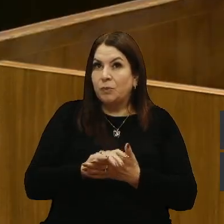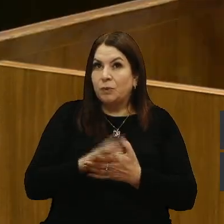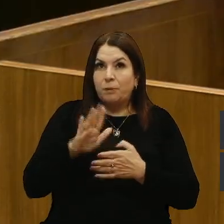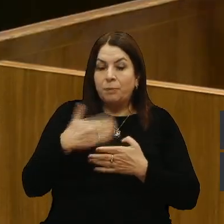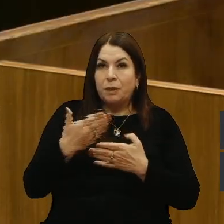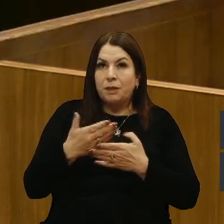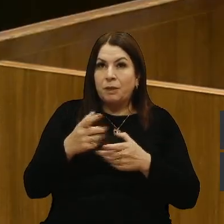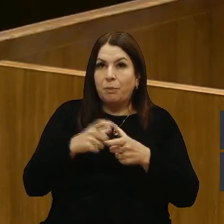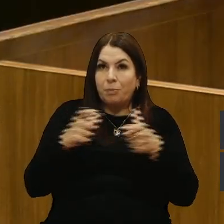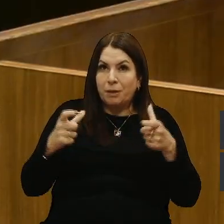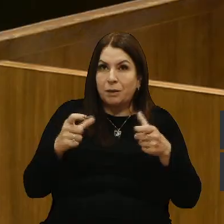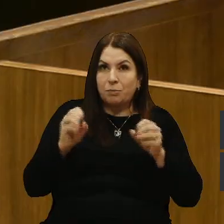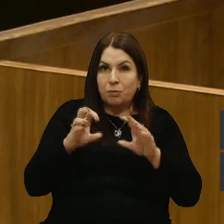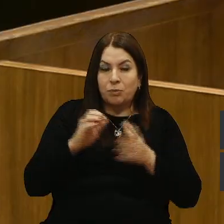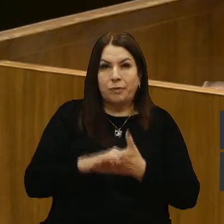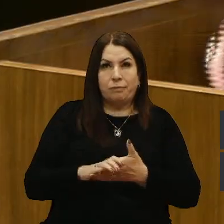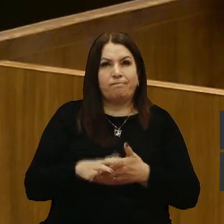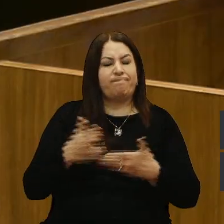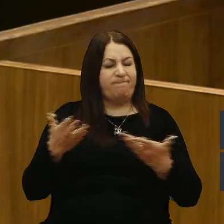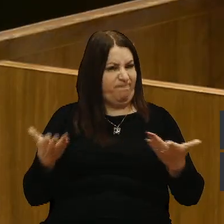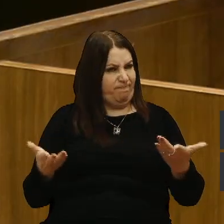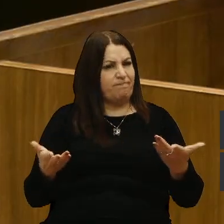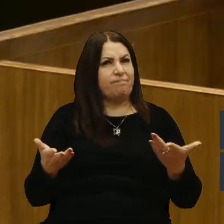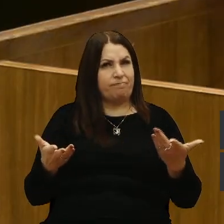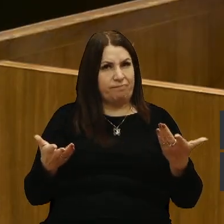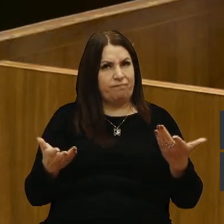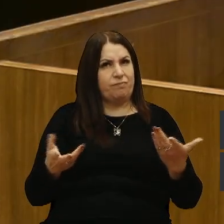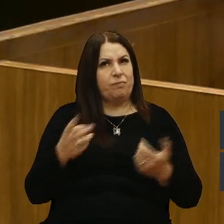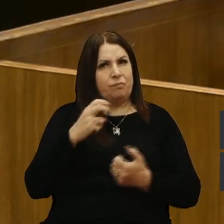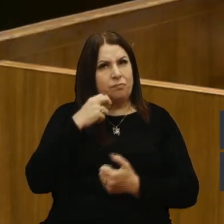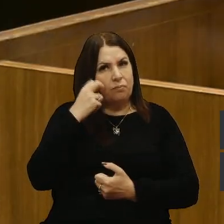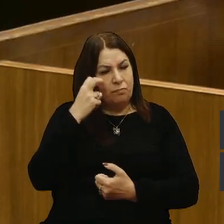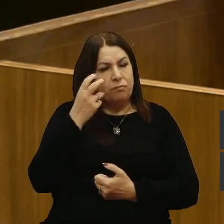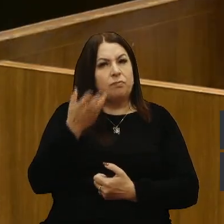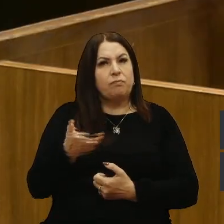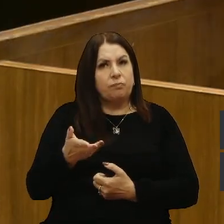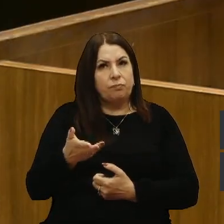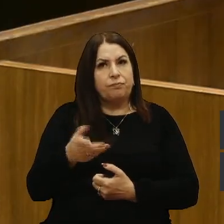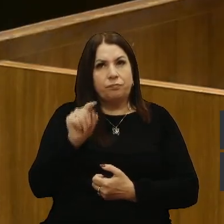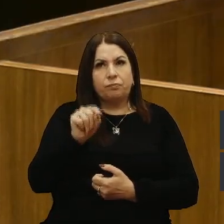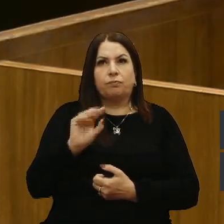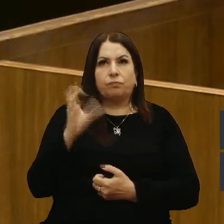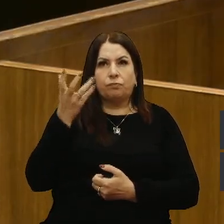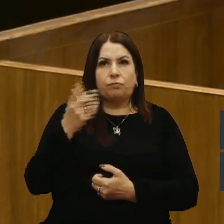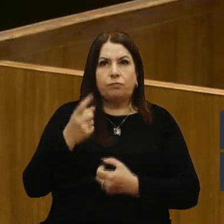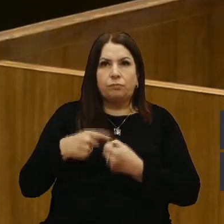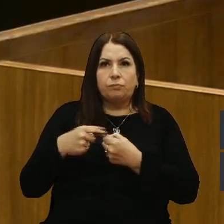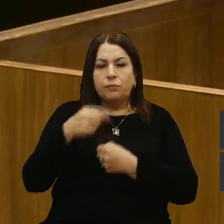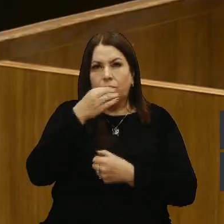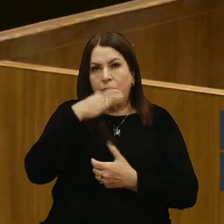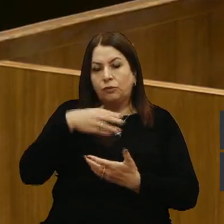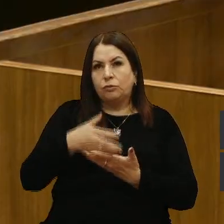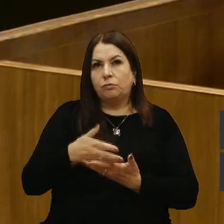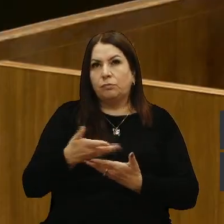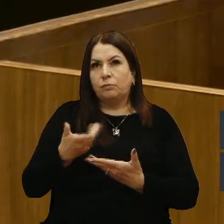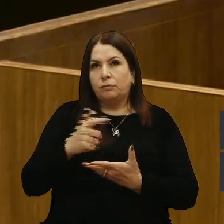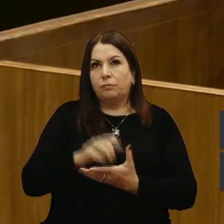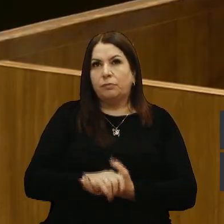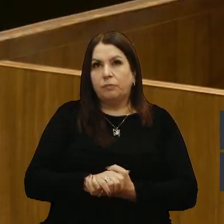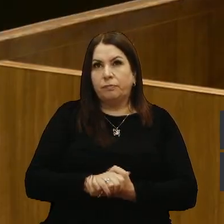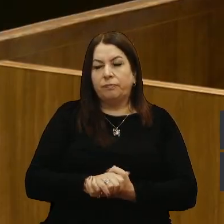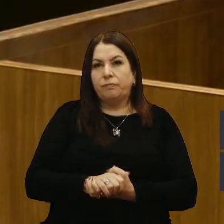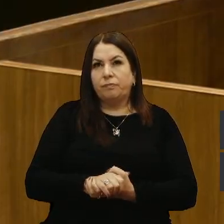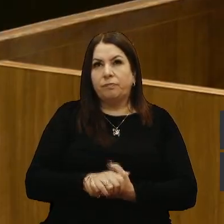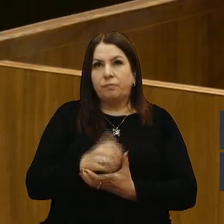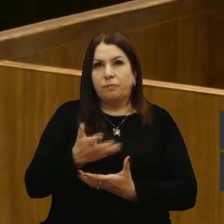nem ampliar nem para a educação. Então, olha, é uma vergonha isso que está acontecendo em Caxias do Sul. Eu acho Obrigado. que,